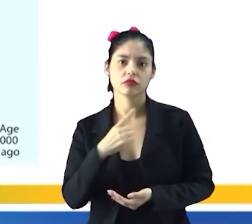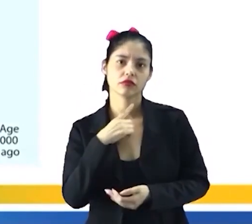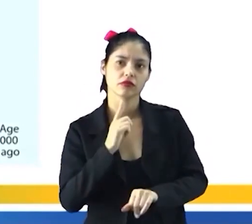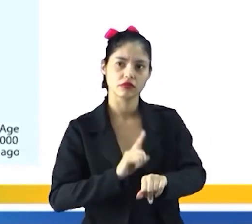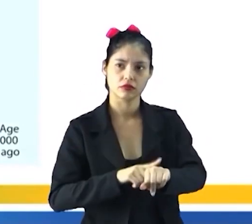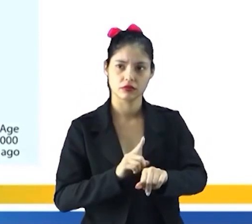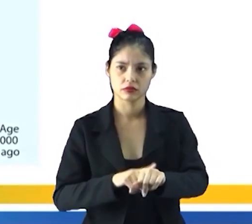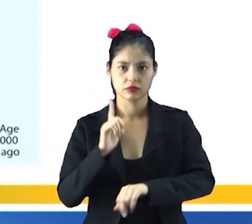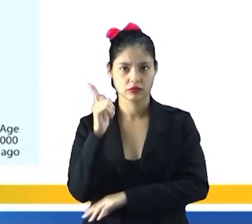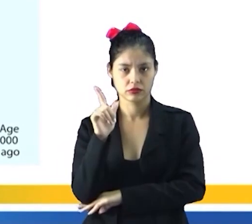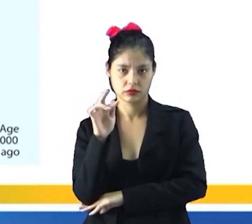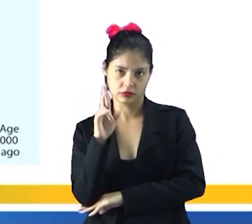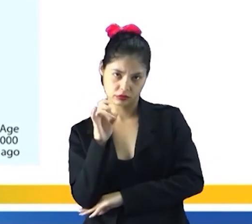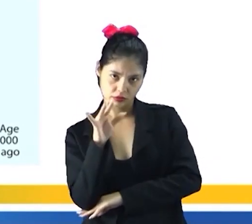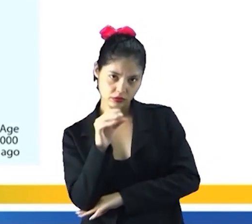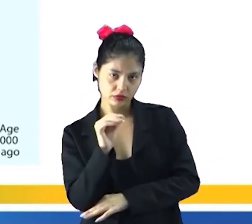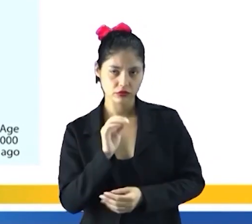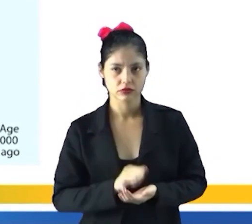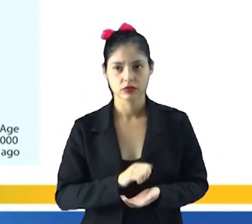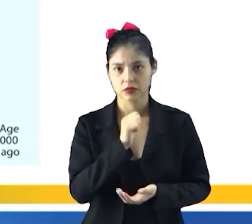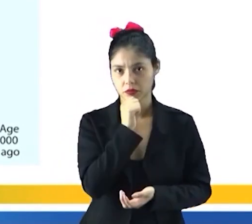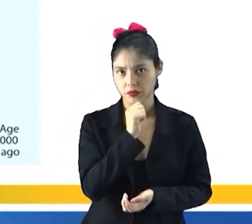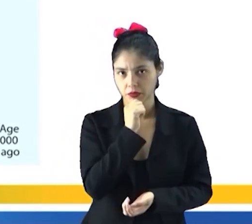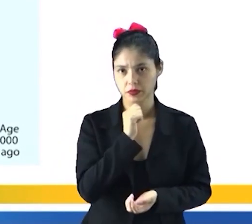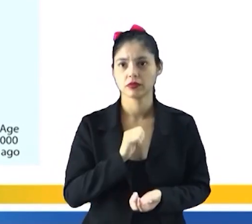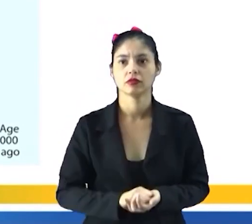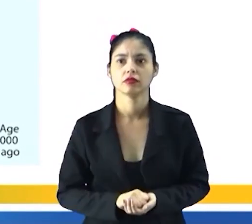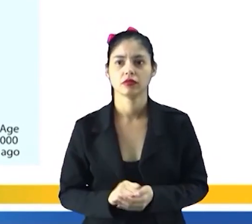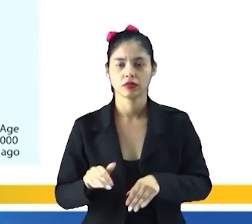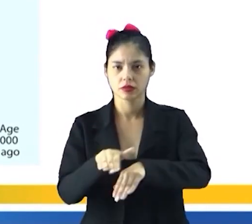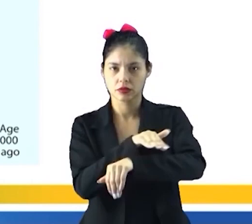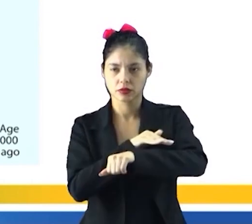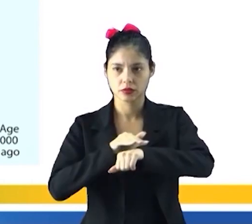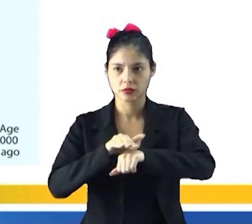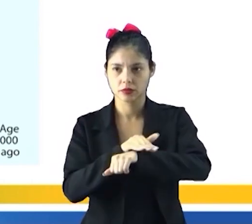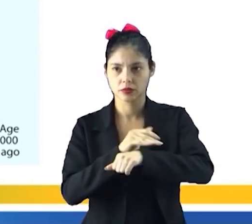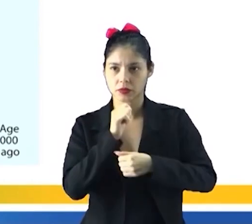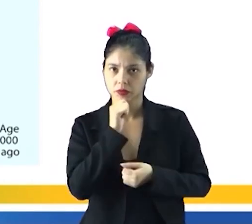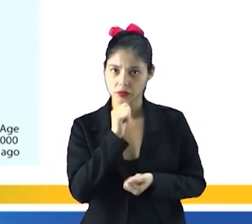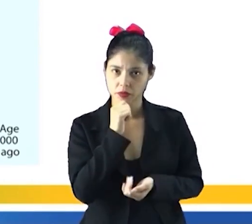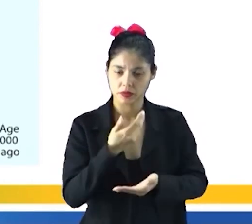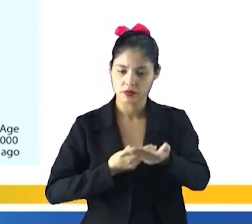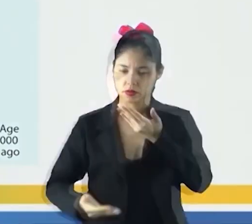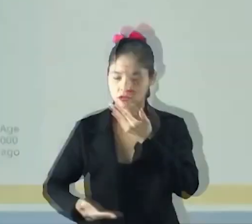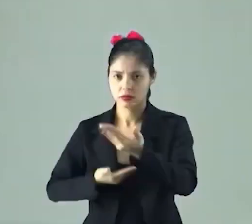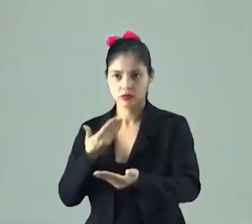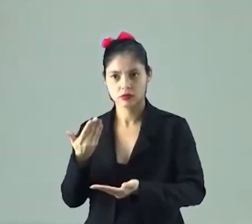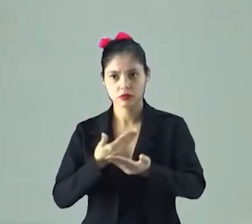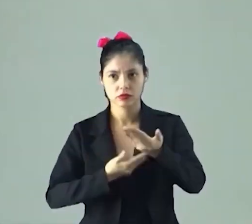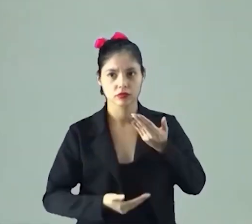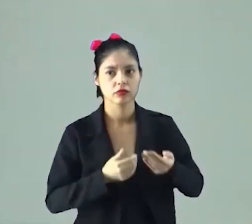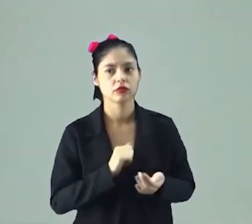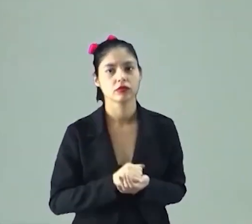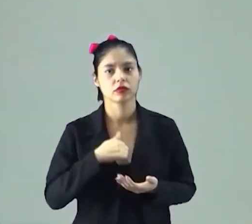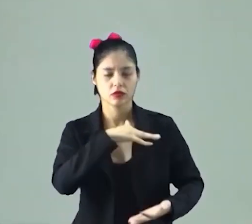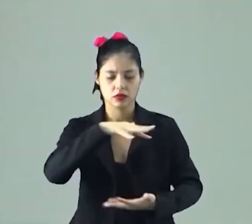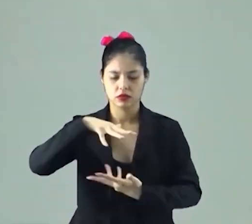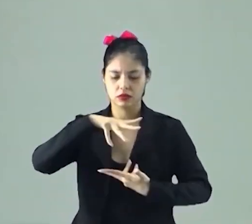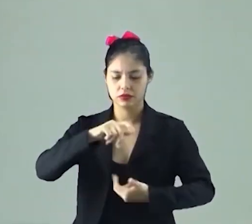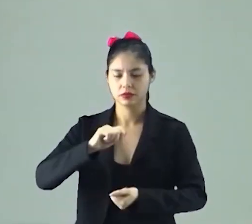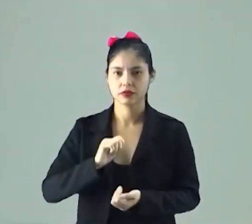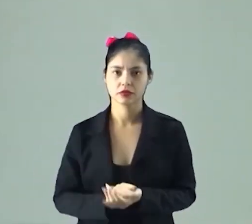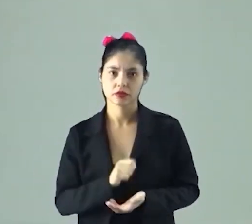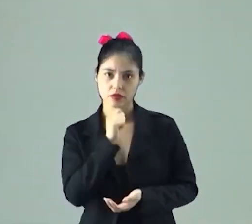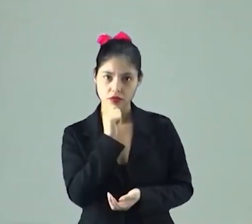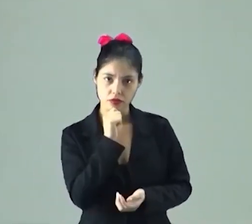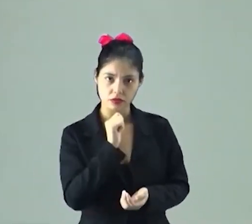além do tempo geológico, a superfície da Terra. Então, a gente tem muitos organismos que compartilhavam lá no começo da Terra, da formação da